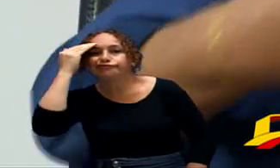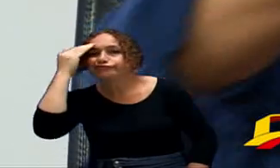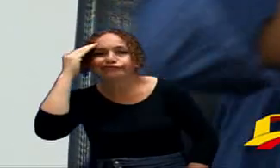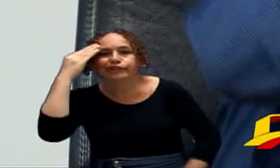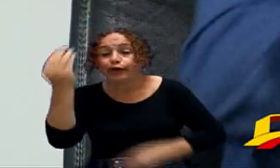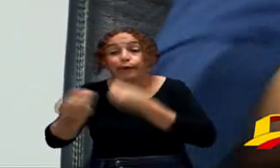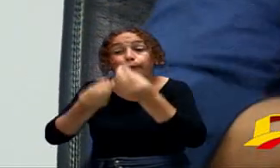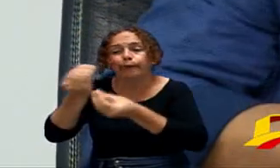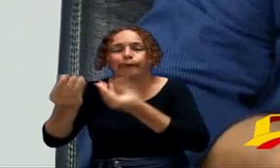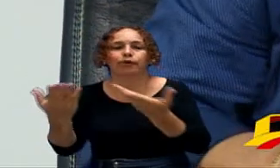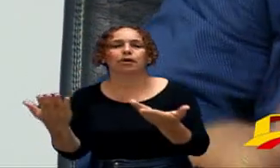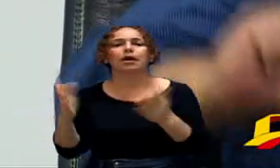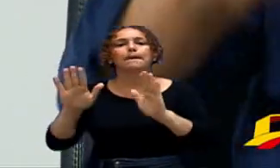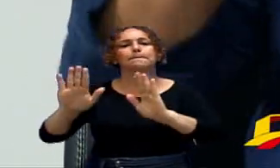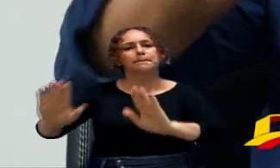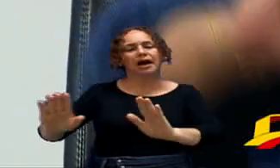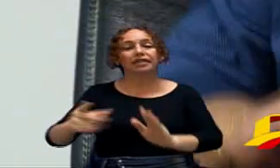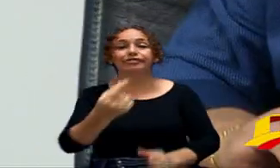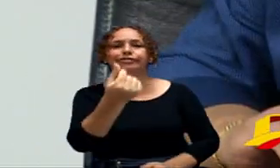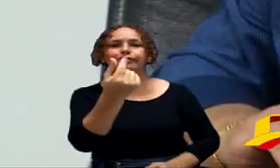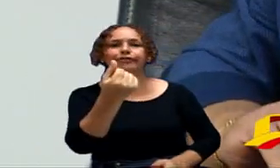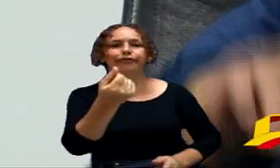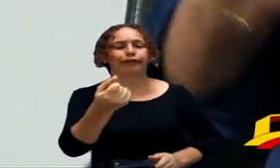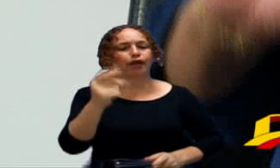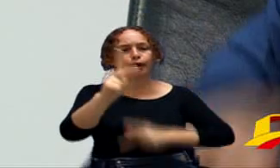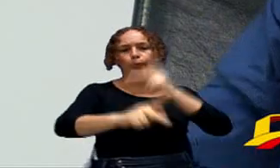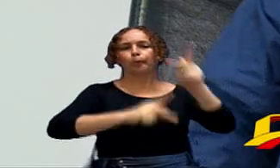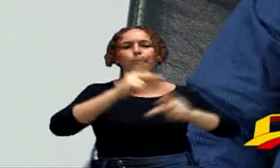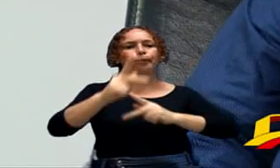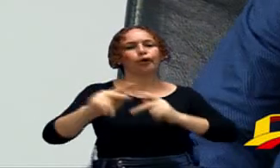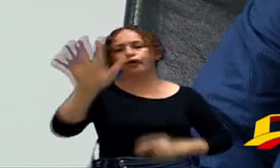de dinheiro público doado para essas coisas. Né?